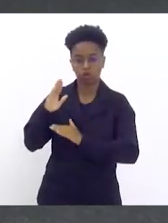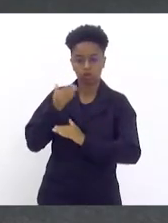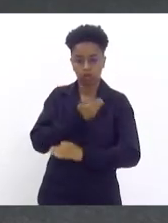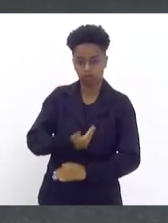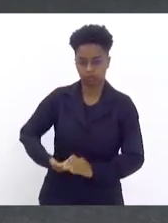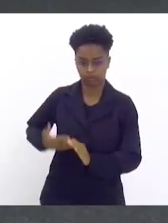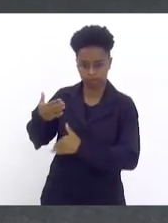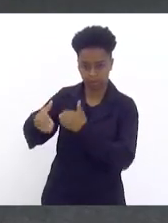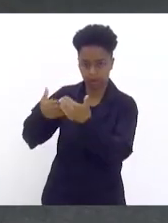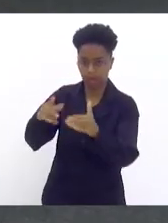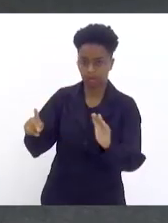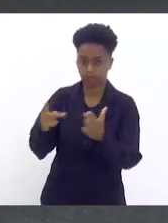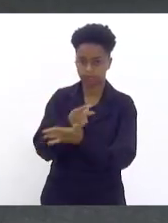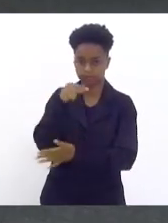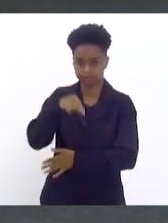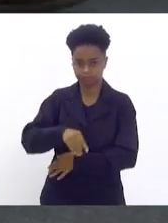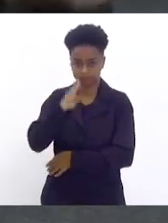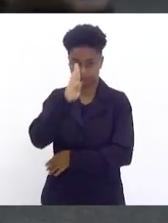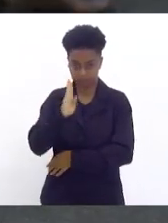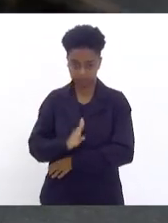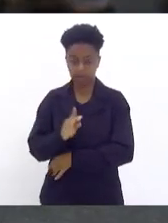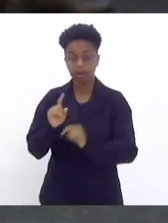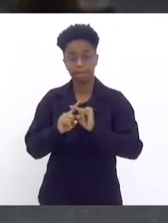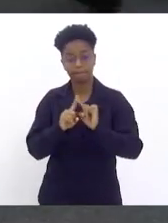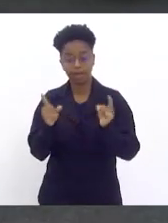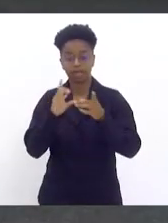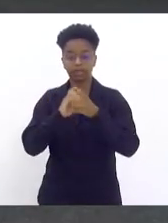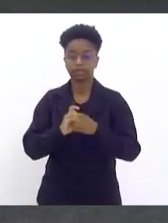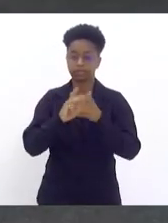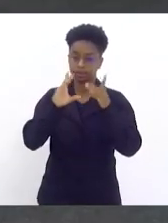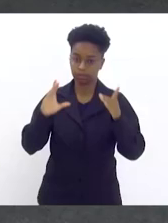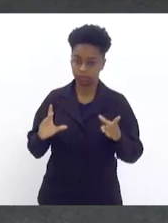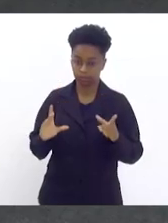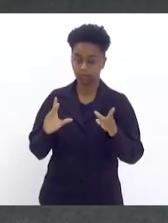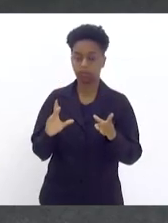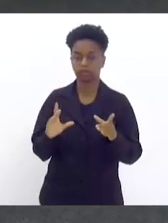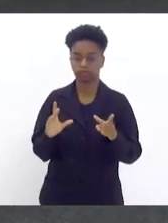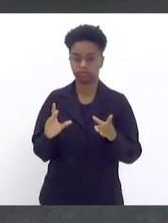acontecia no Brasil mas a democracia